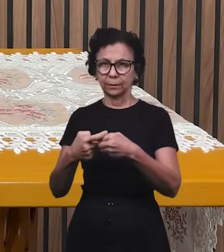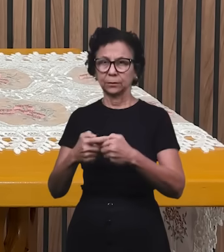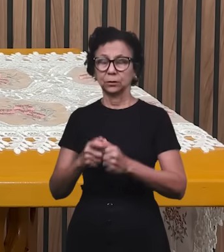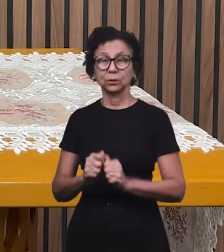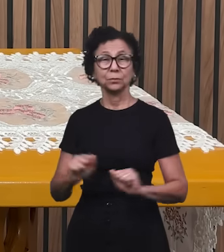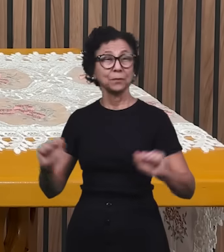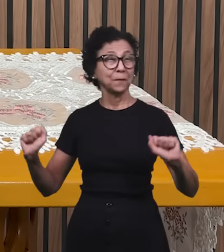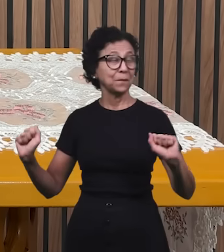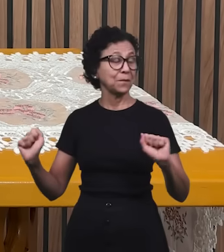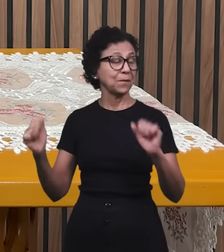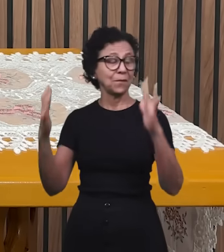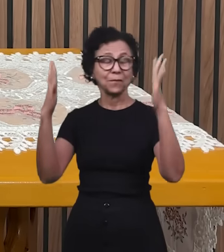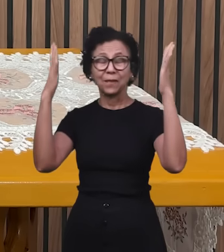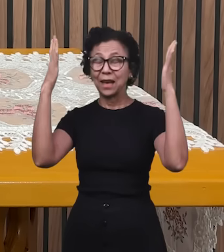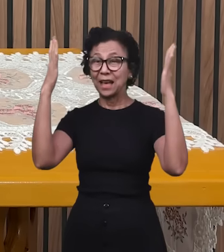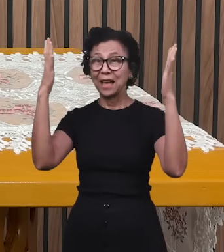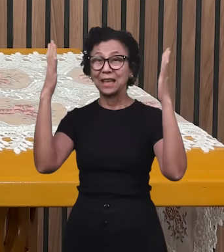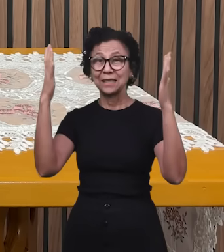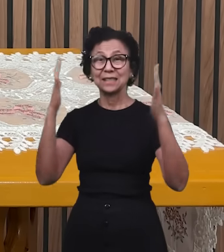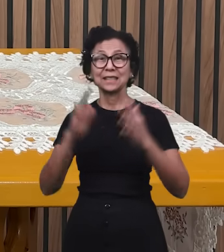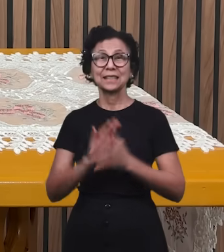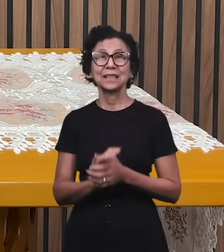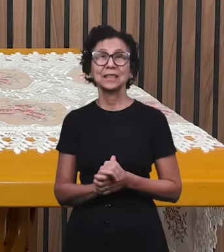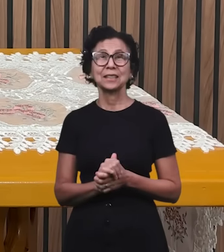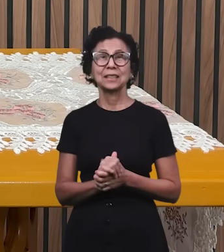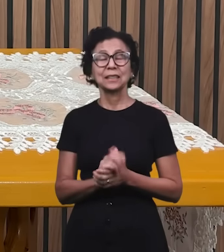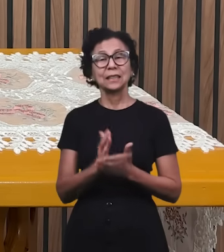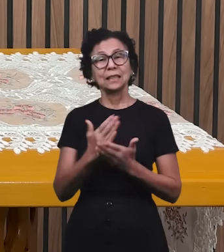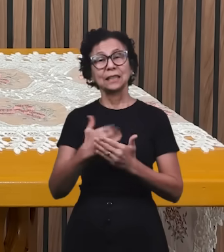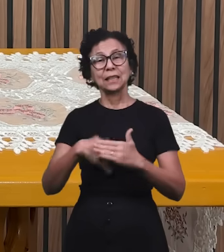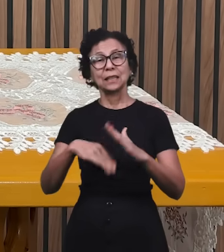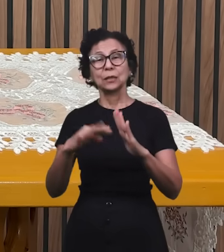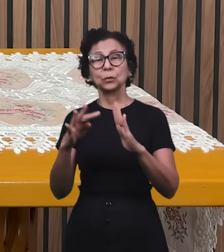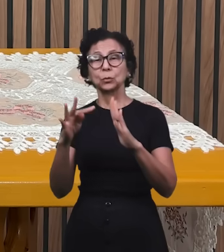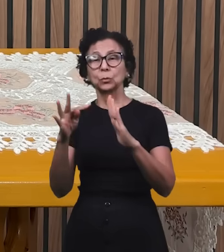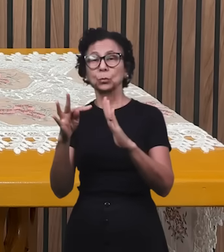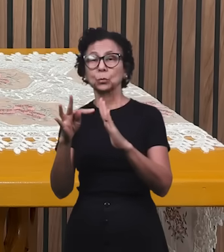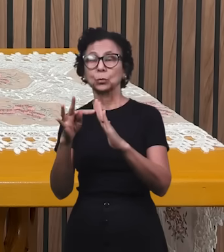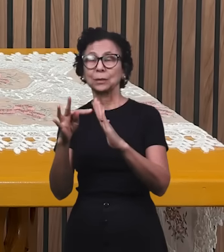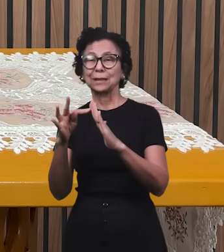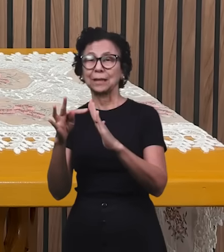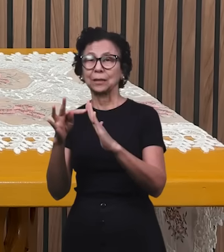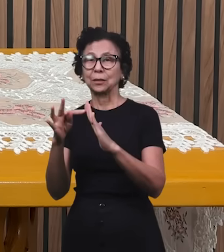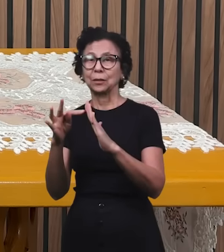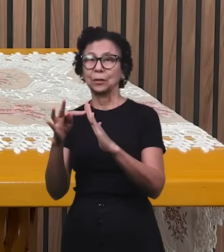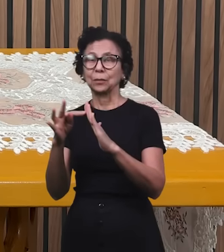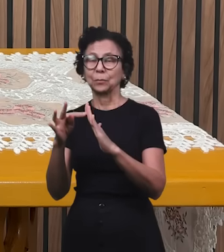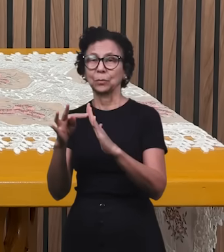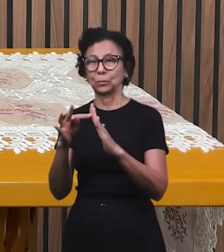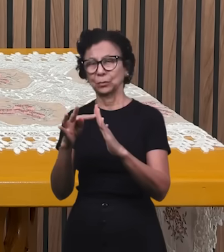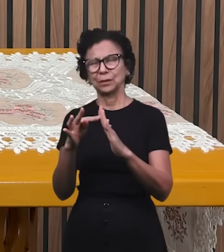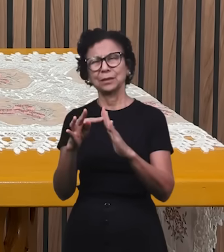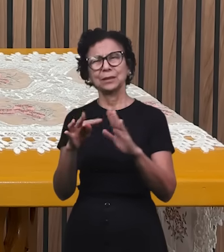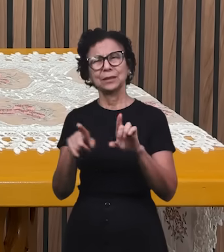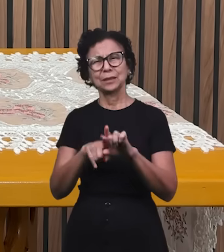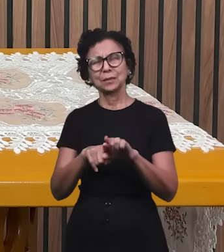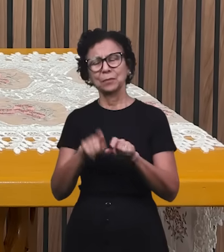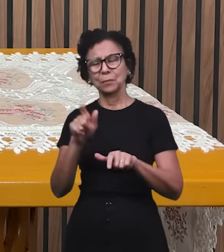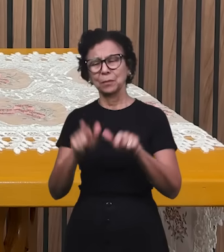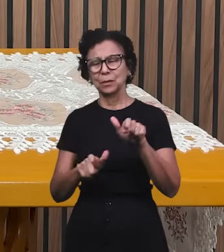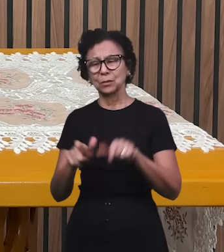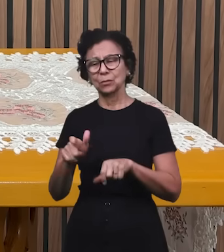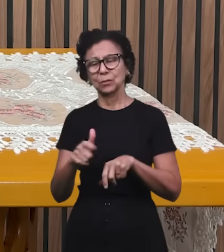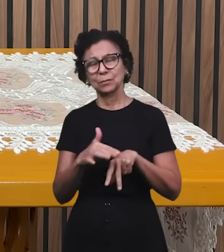multidão festiva no templo e uma multidão de doentes nesse lugar, que era